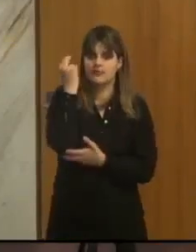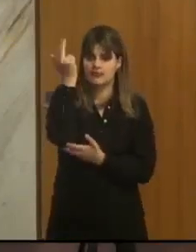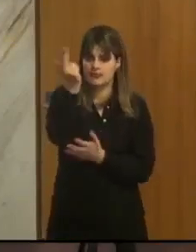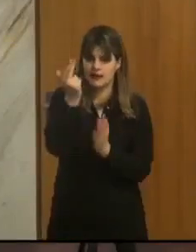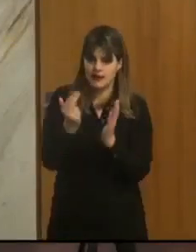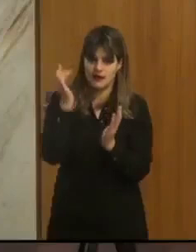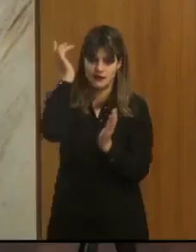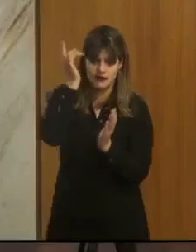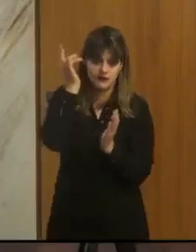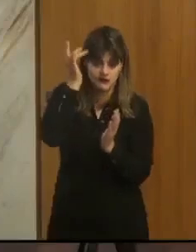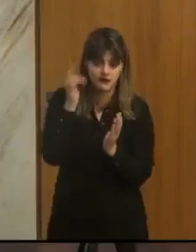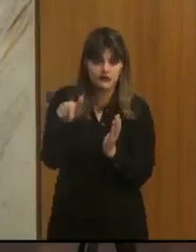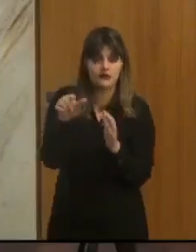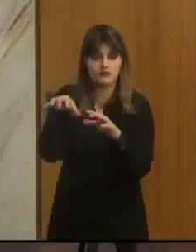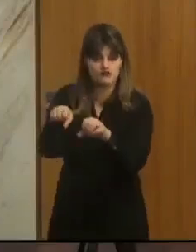no Conselho de Sousa. Em